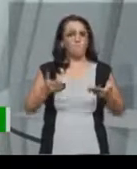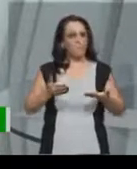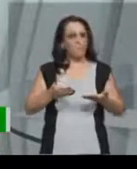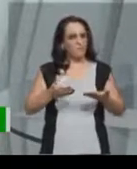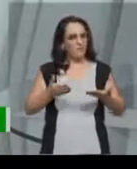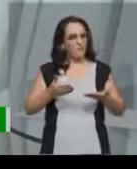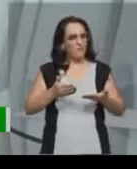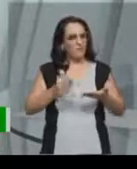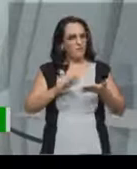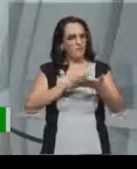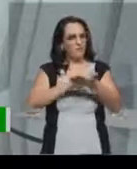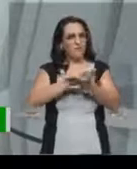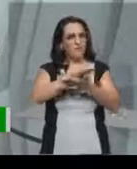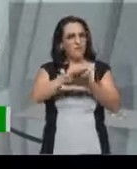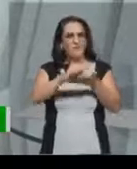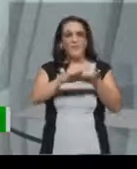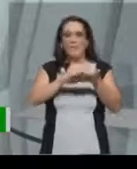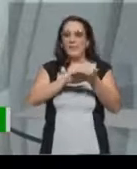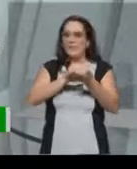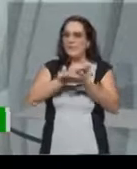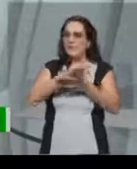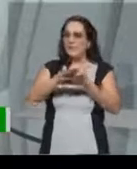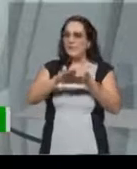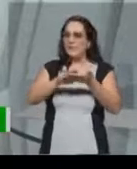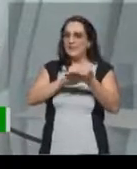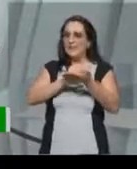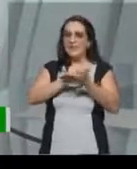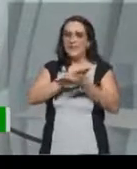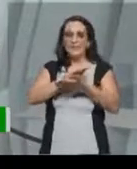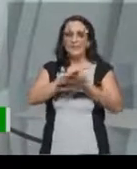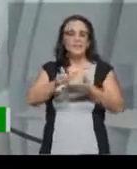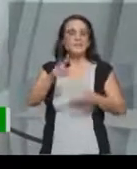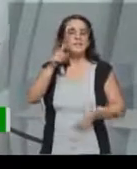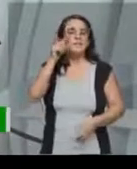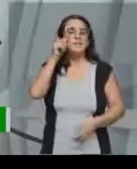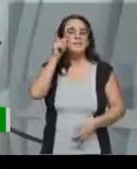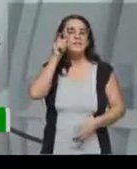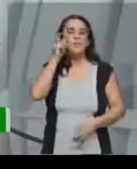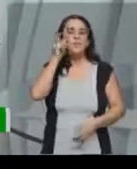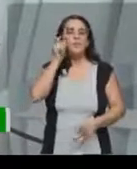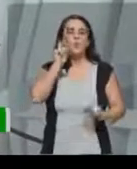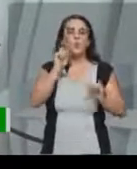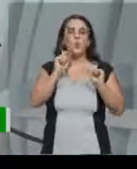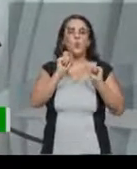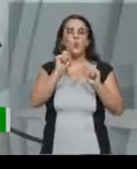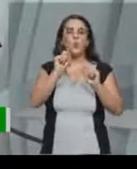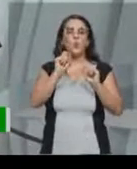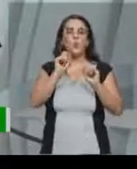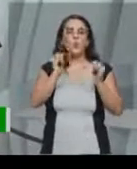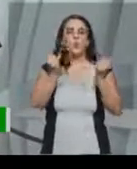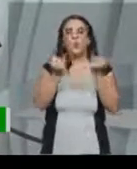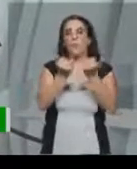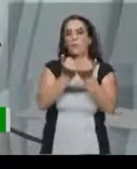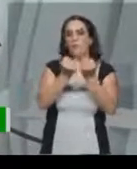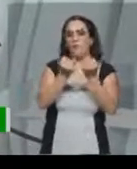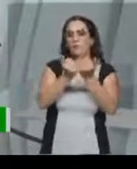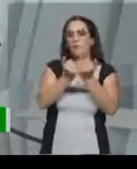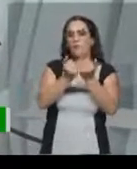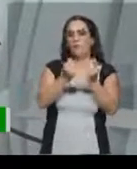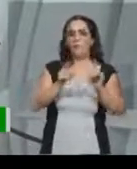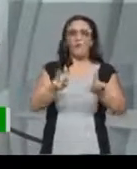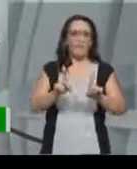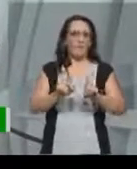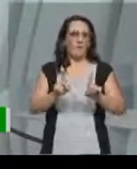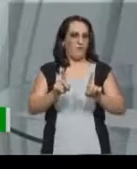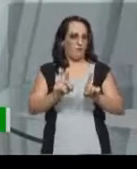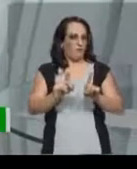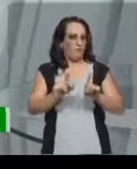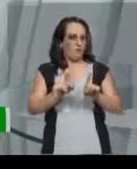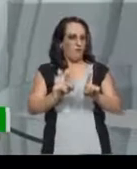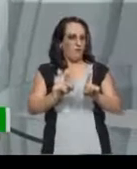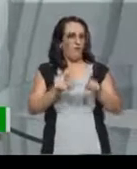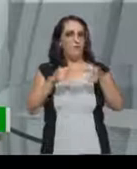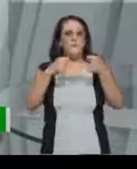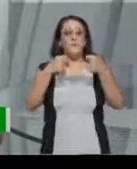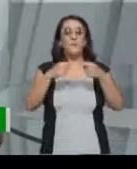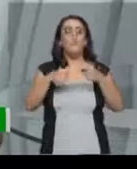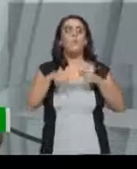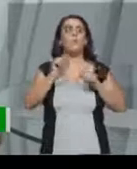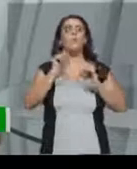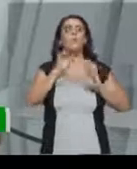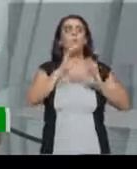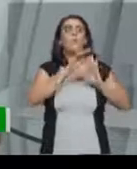de conhecimento, de interesse, né? Não é a fofoca. Por isso a notícia o fato tem que